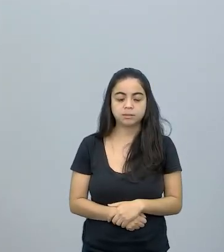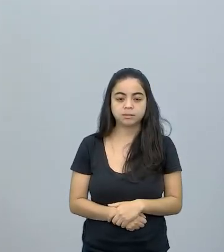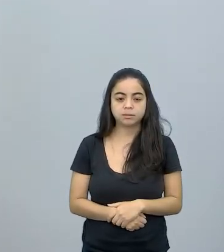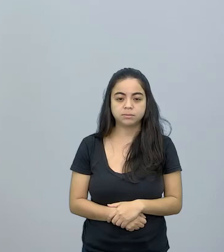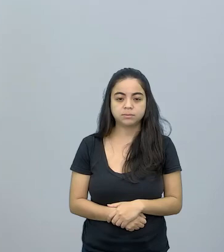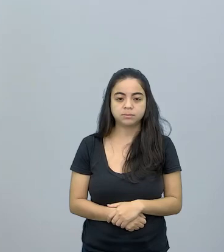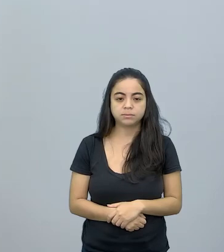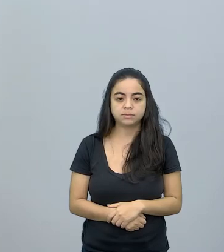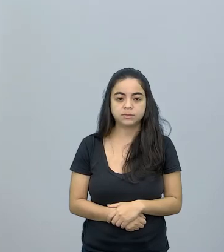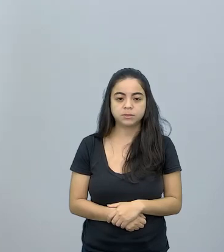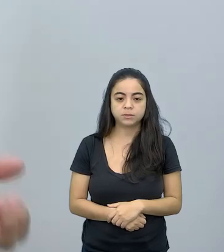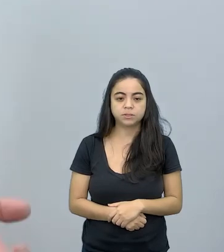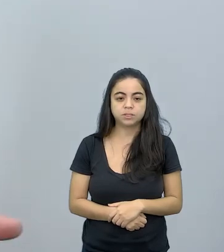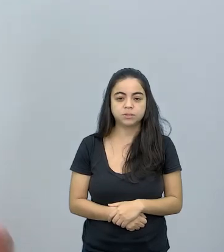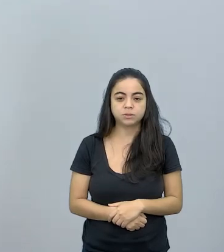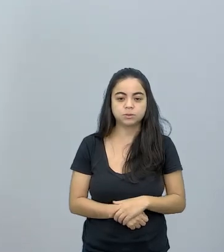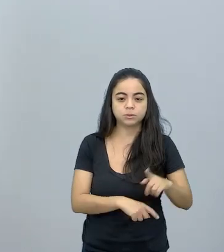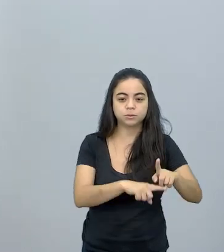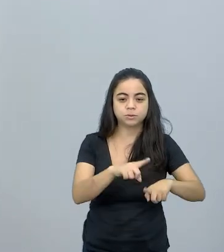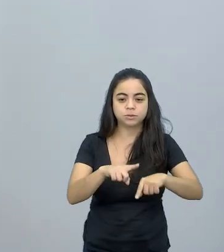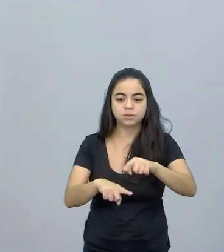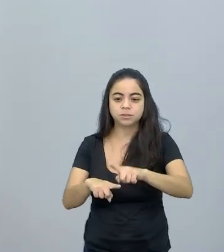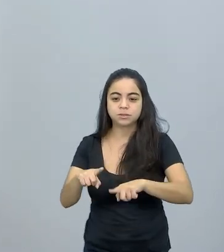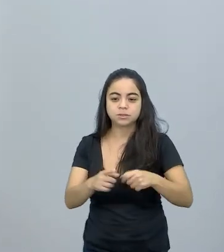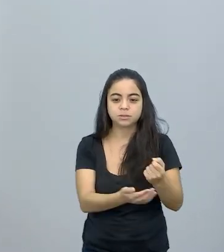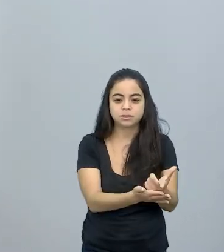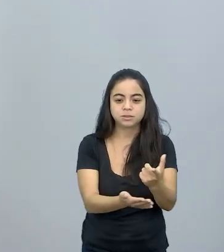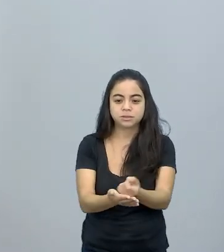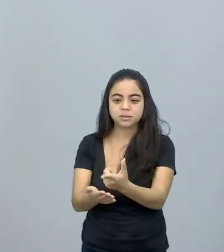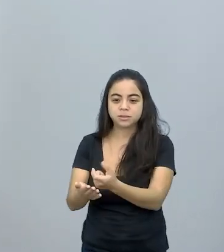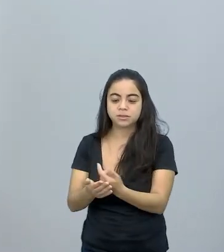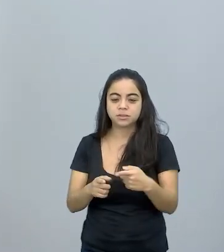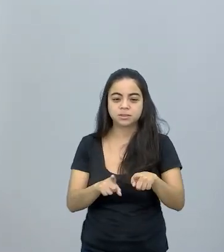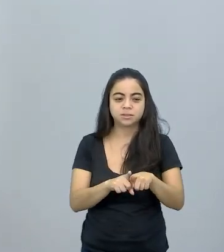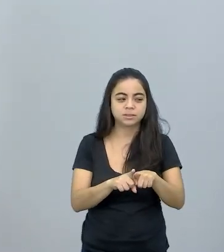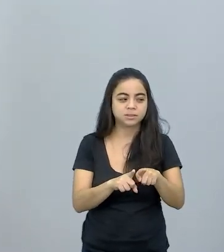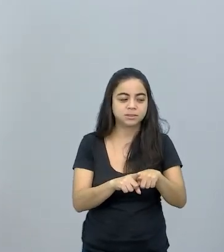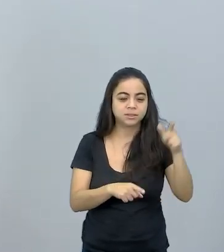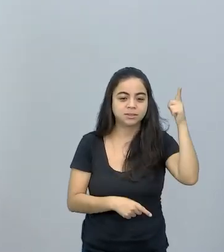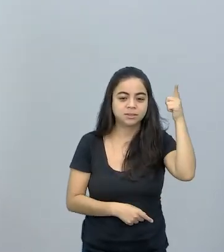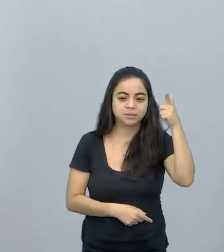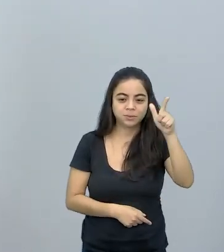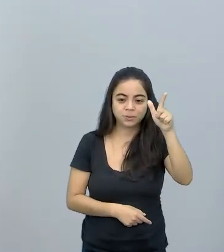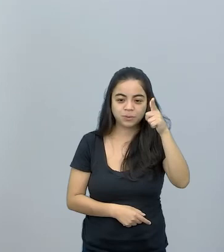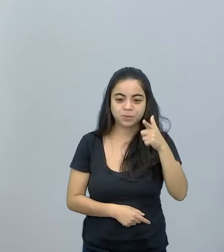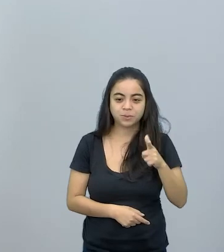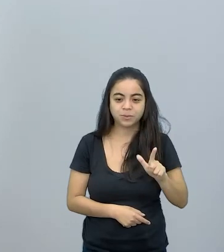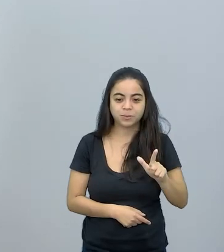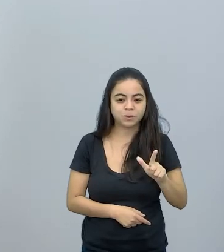contradição. Consomem outras mercadorias, né? E consomem também outras...